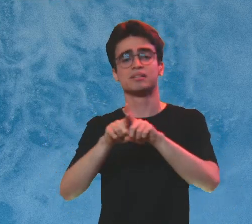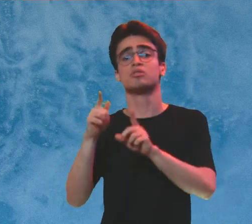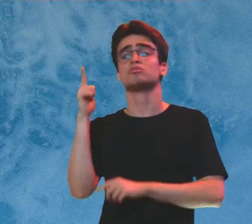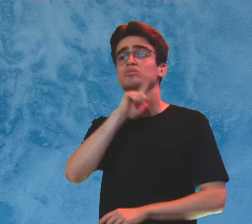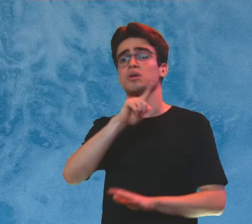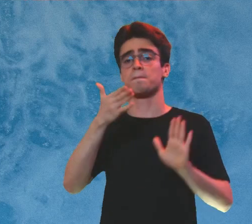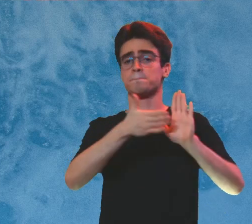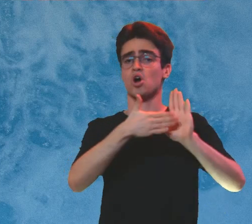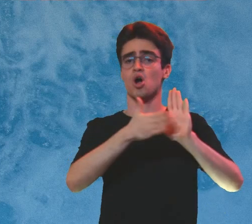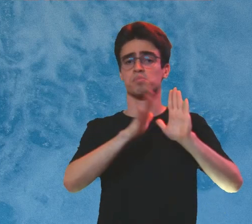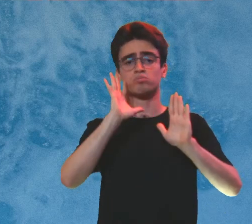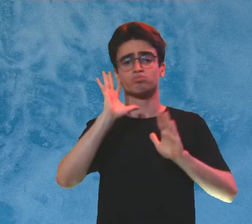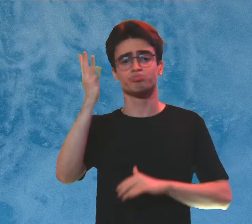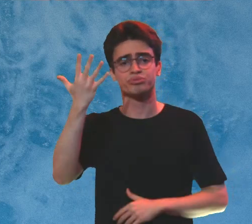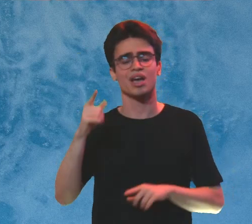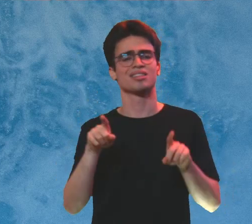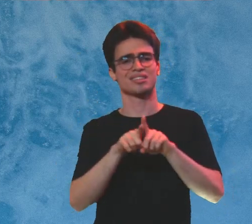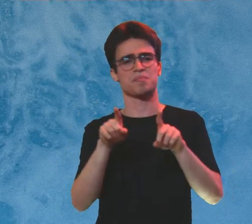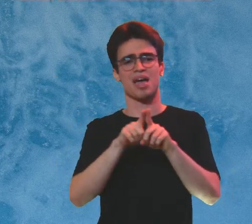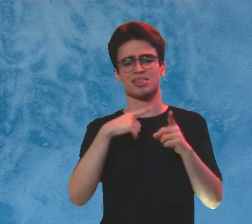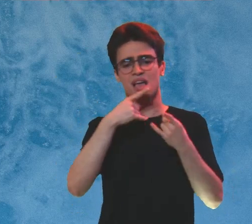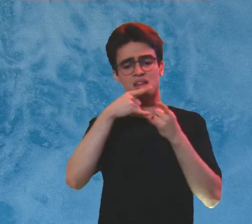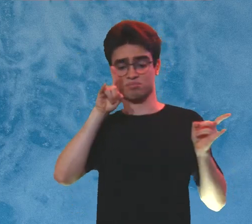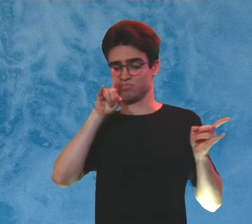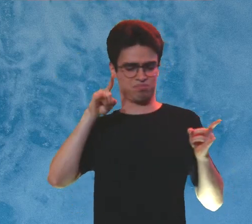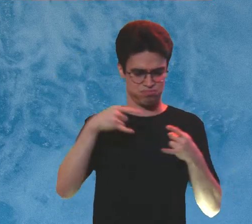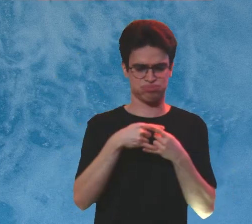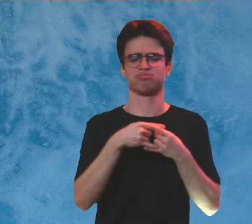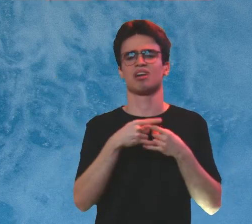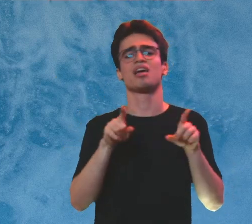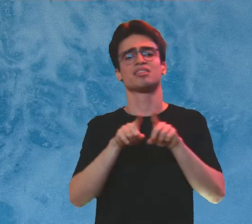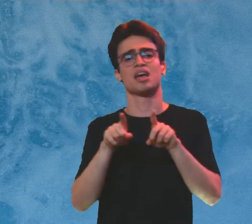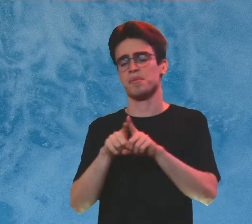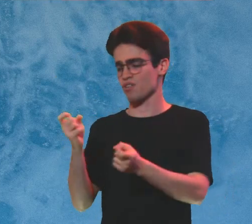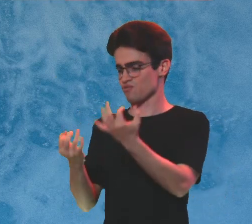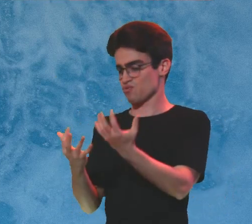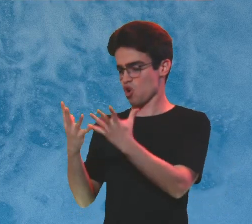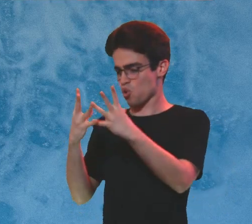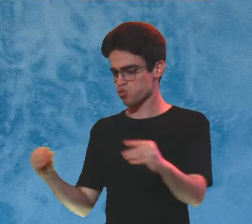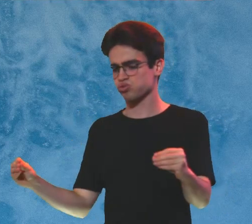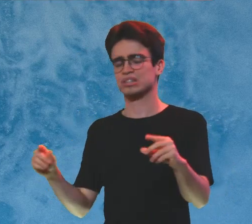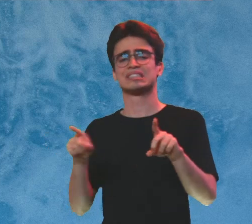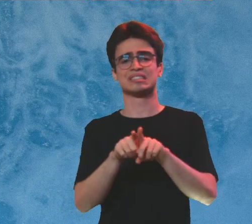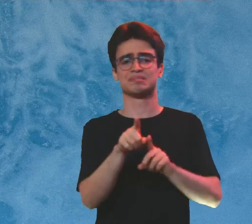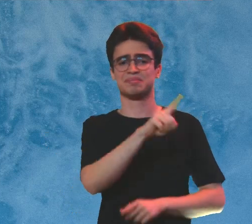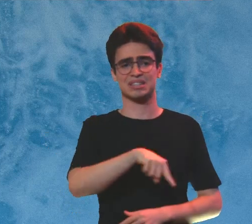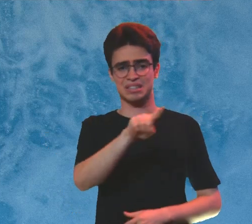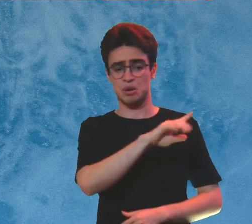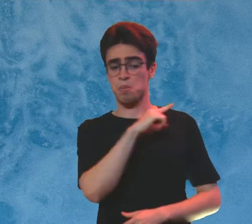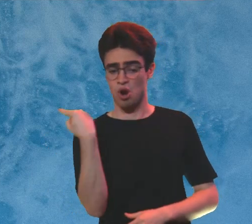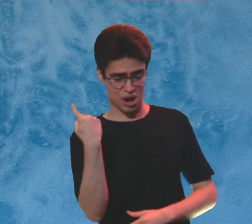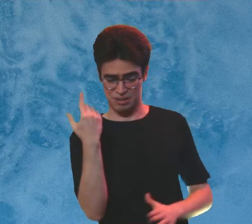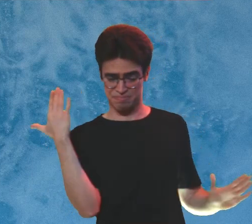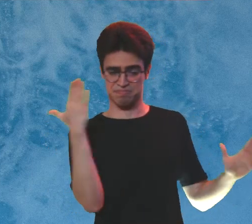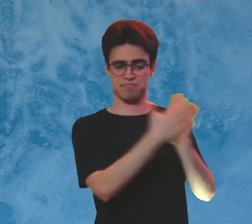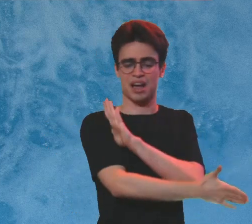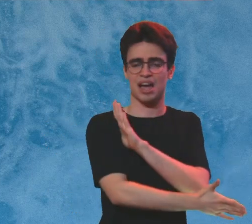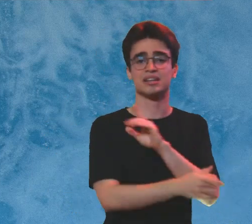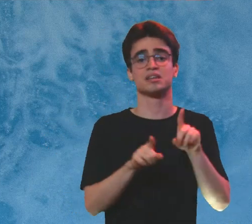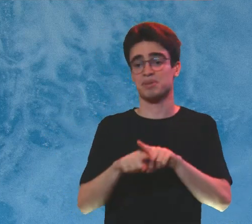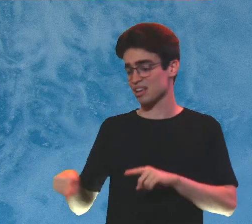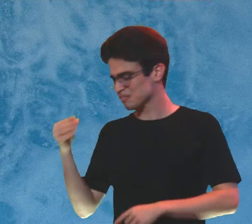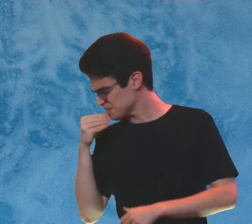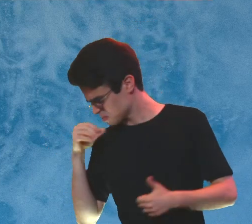de promessas, fecharam a boca de leões, apagaram o poder do fogo e escaparam do fio da espada. Da fraqueza